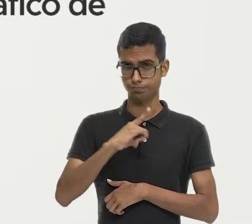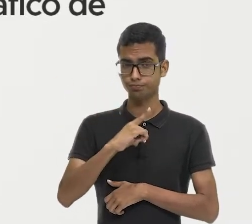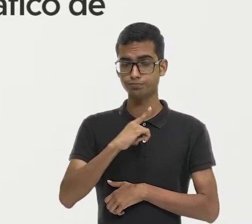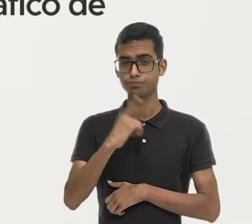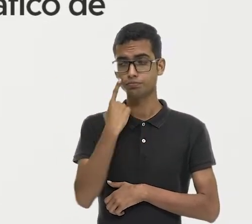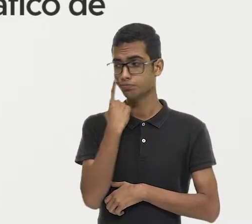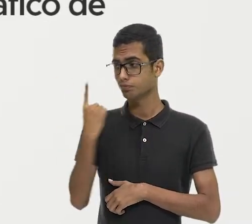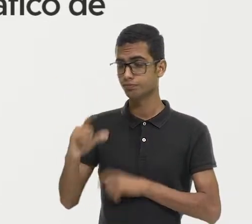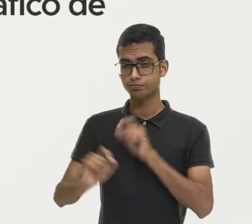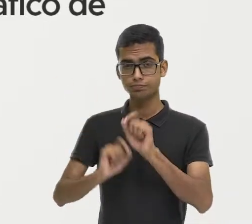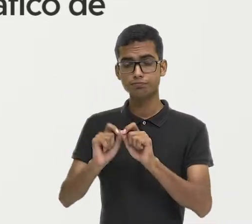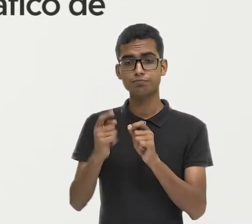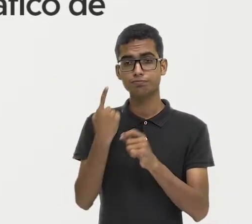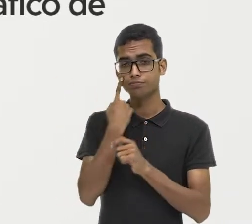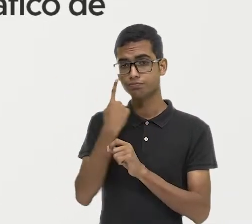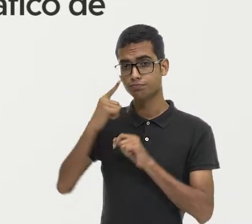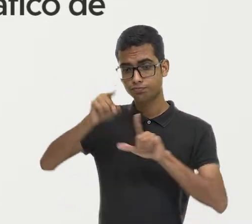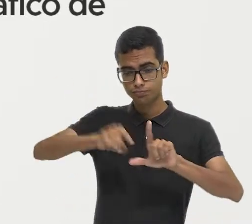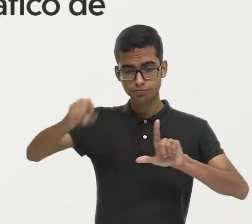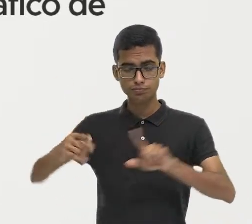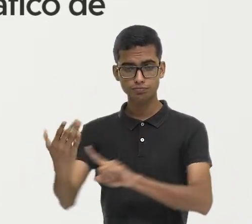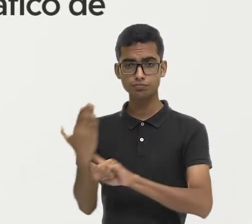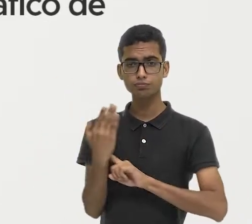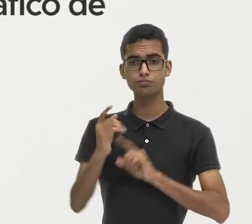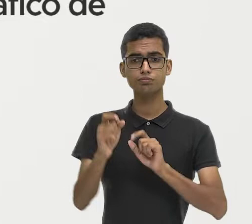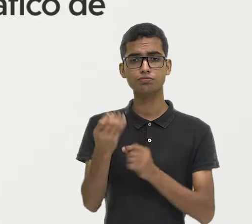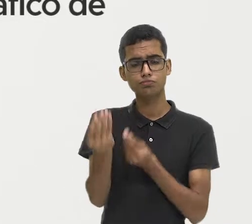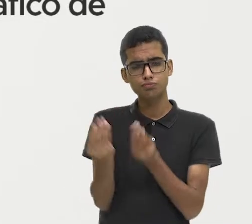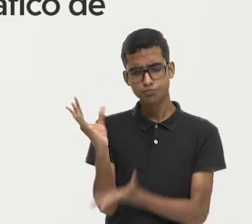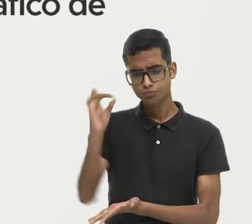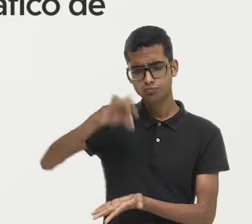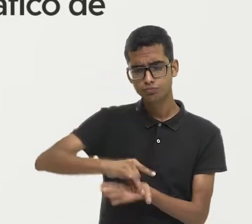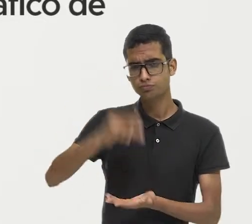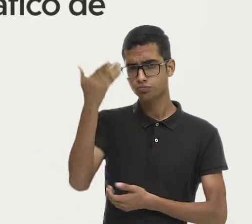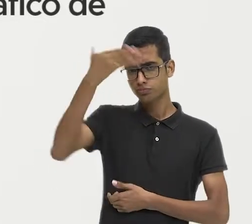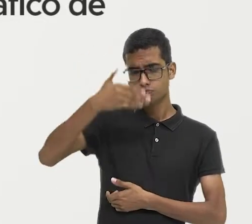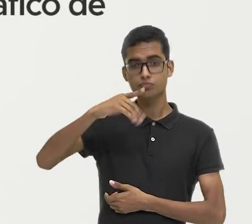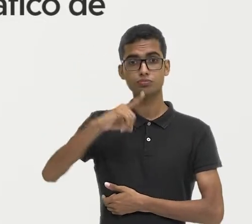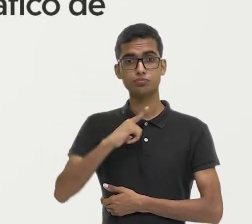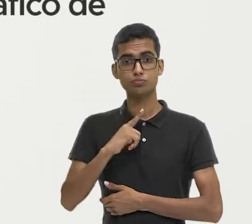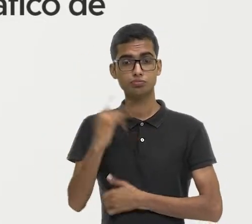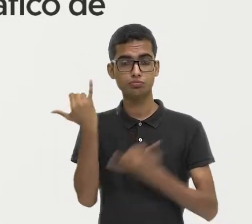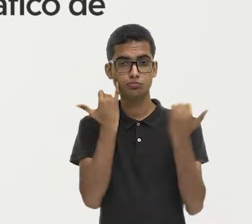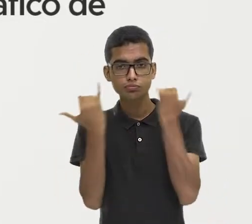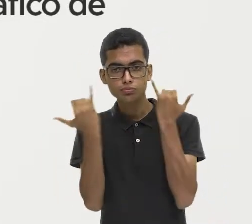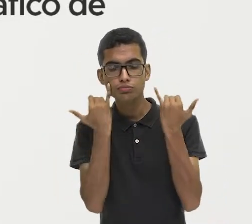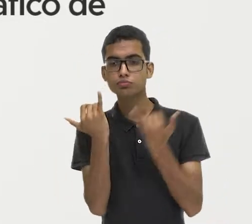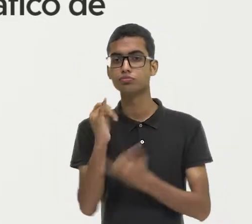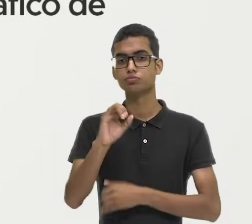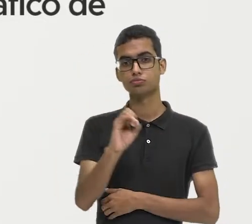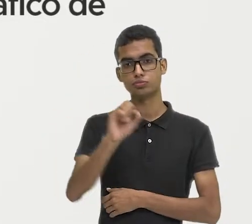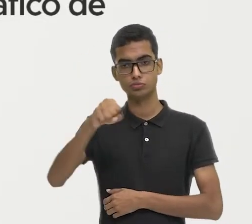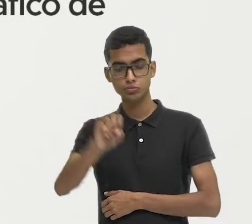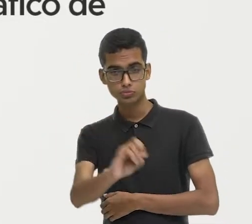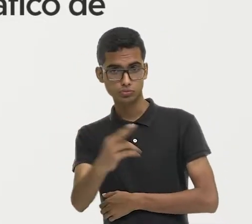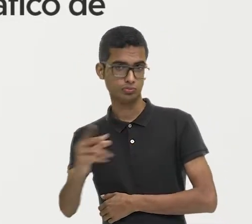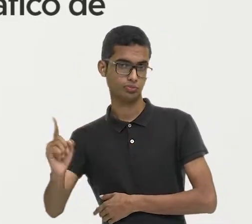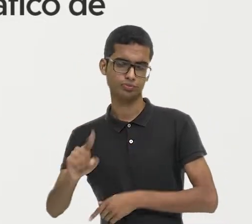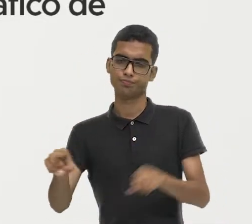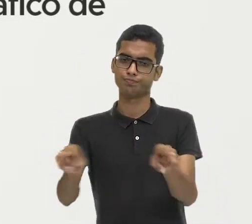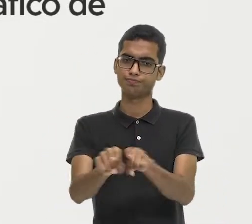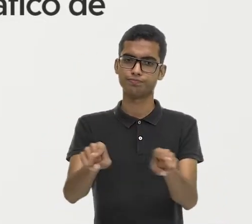esses gráficos eles vêm nos mostrar o quão de verdade existe numa notícia ou não também,